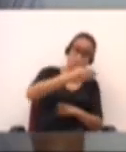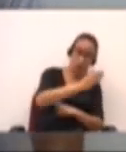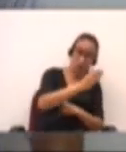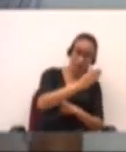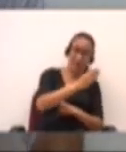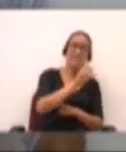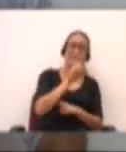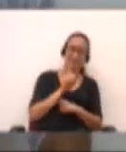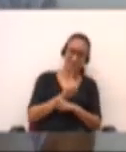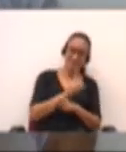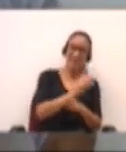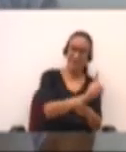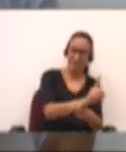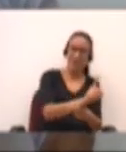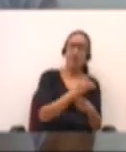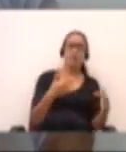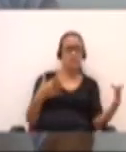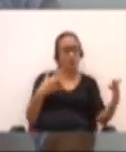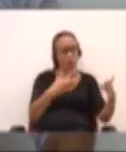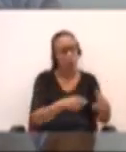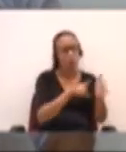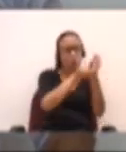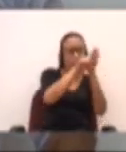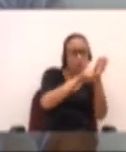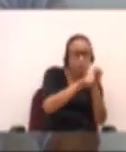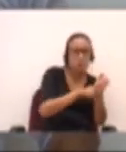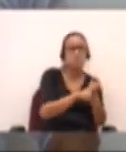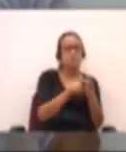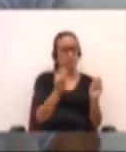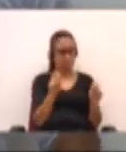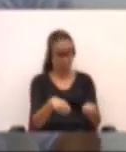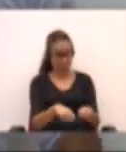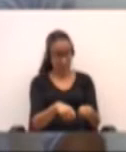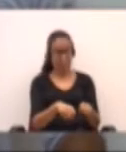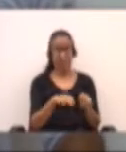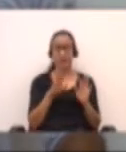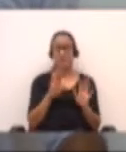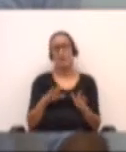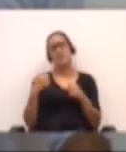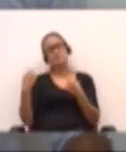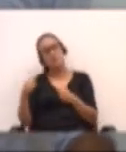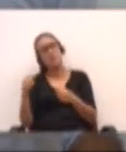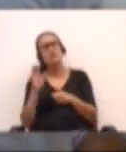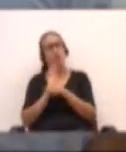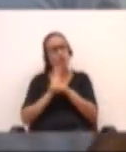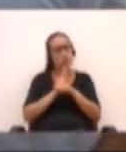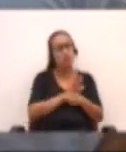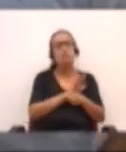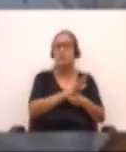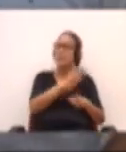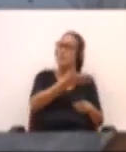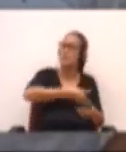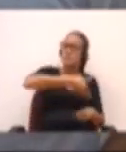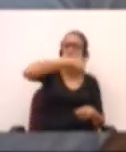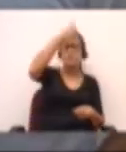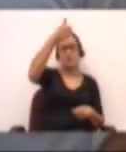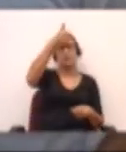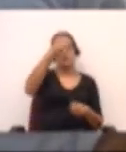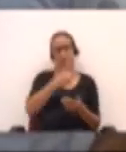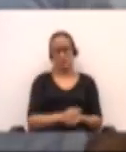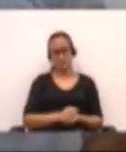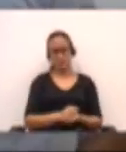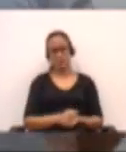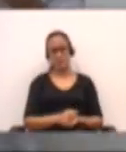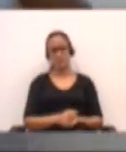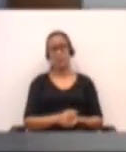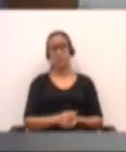do assentamento, mas ainda é preciso que nós garantamos um tanto de dignidade para o povo do assentamento Elizabeth Teixeira. Eu me